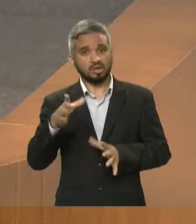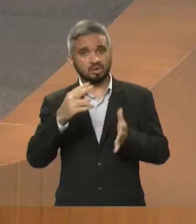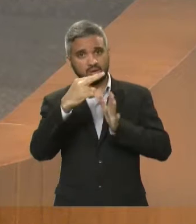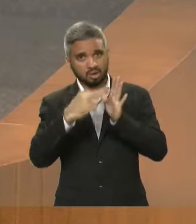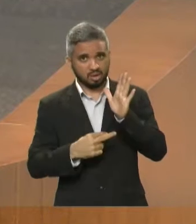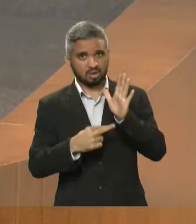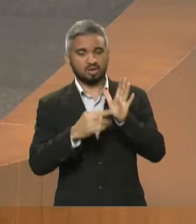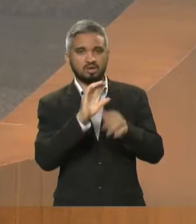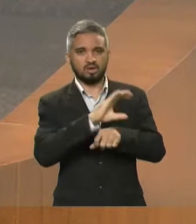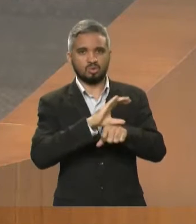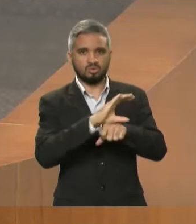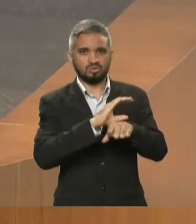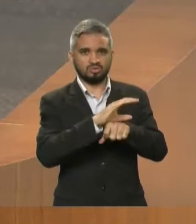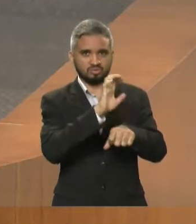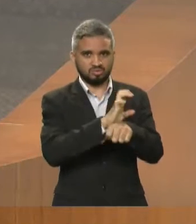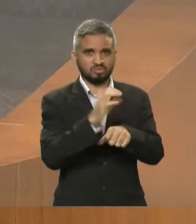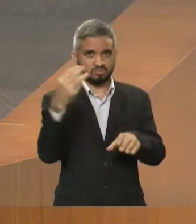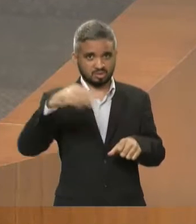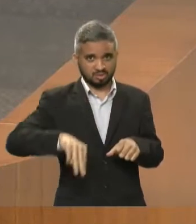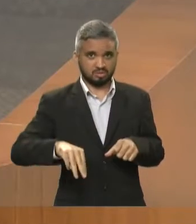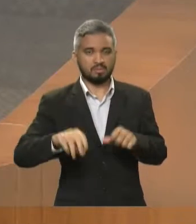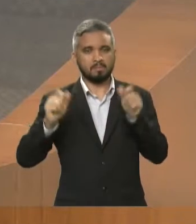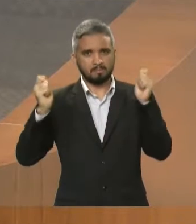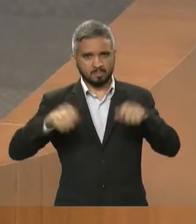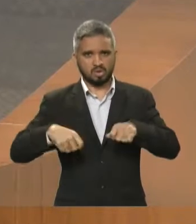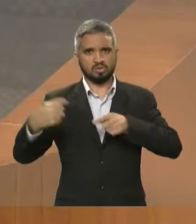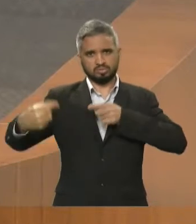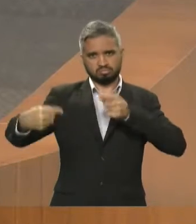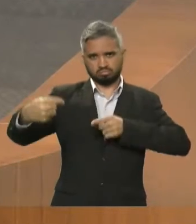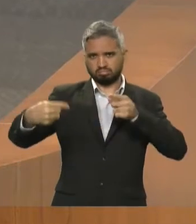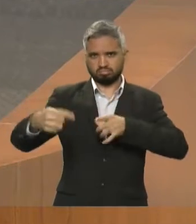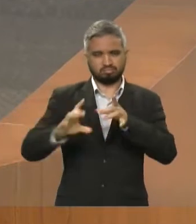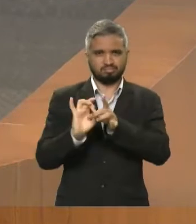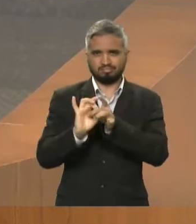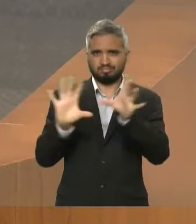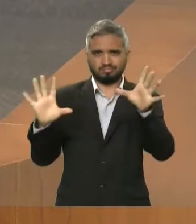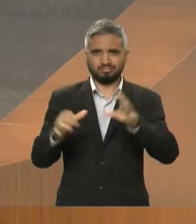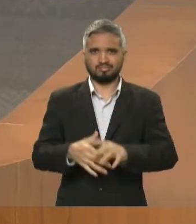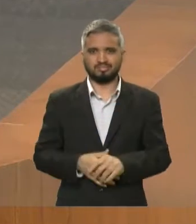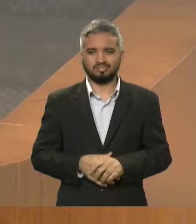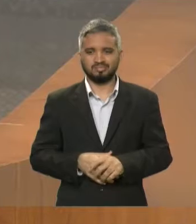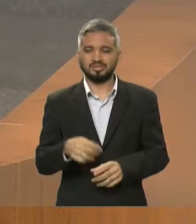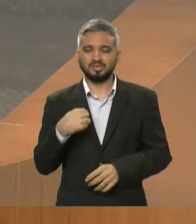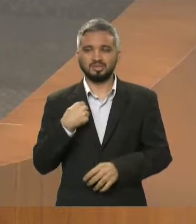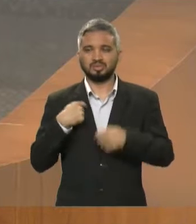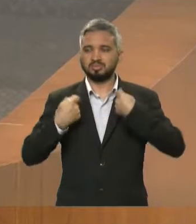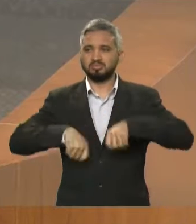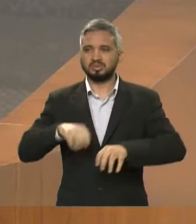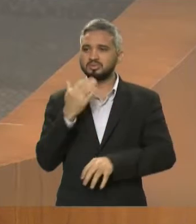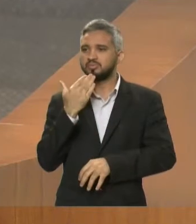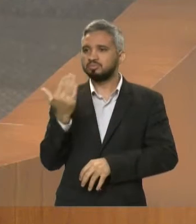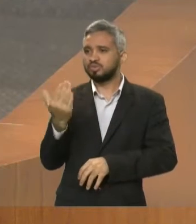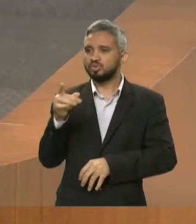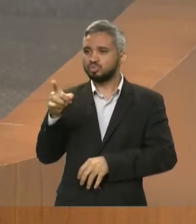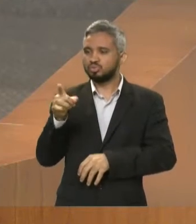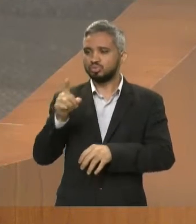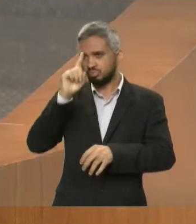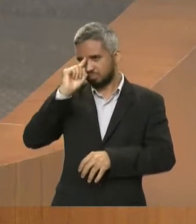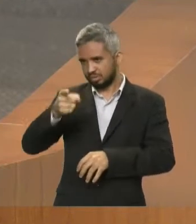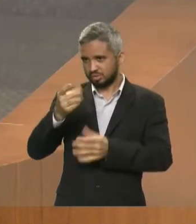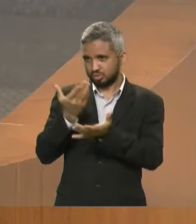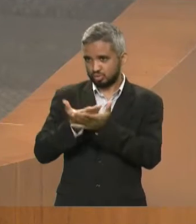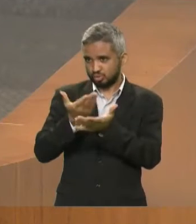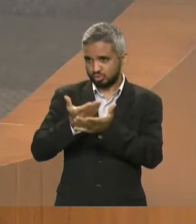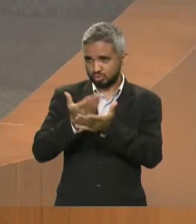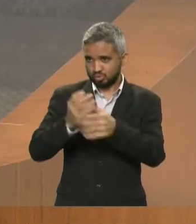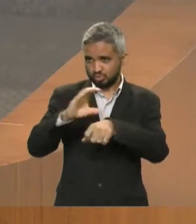Estado. E aí Vossa Excelência vai ter o argumento necessário. E eu não vou nem precisar pedir a Vossa Excelência que estude a Constituição do Estado. Vossa Excelência está com a